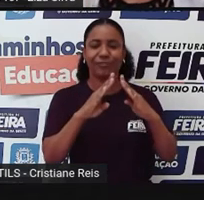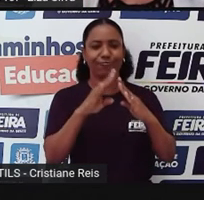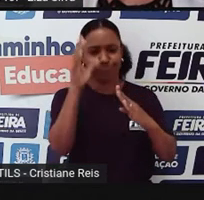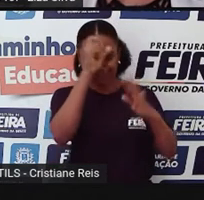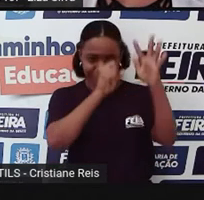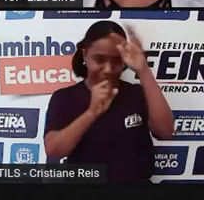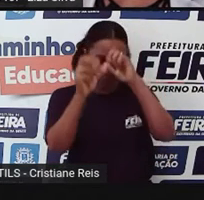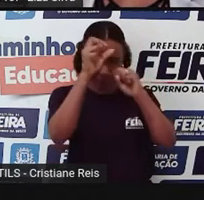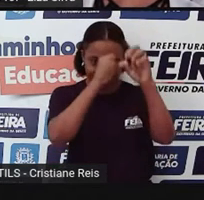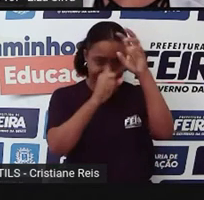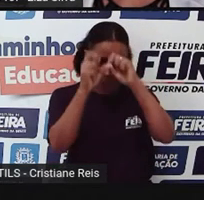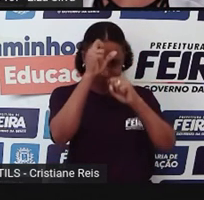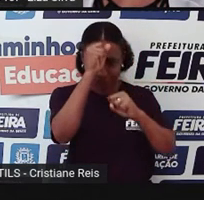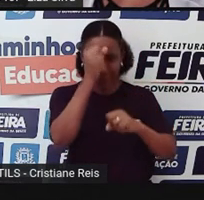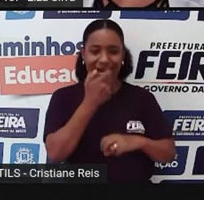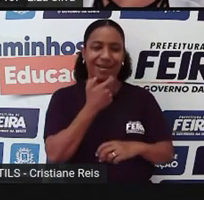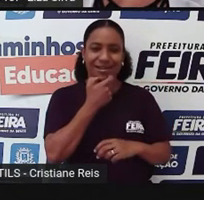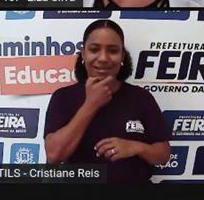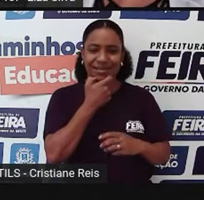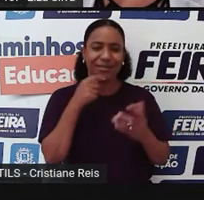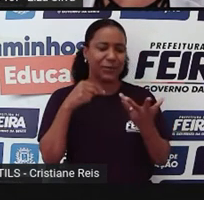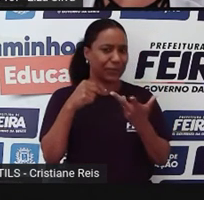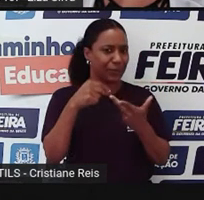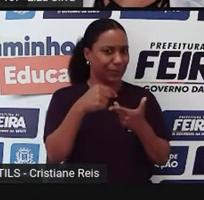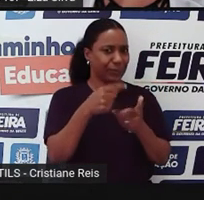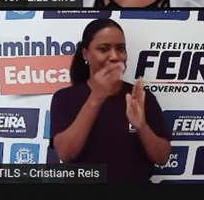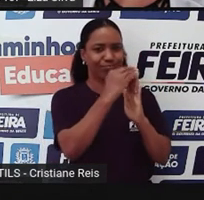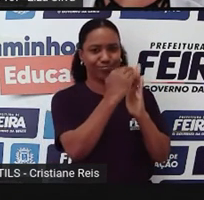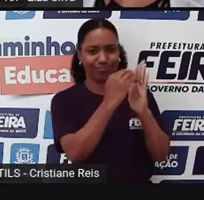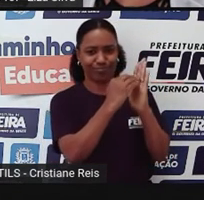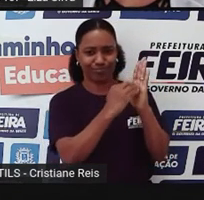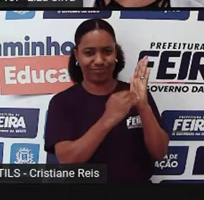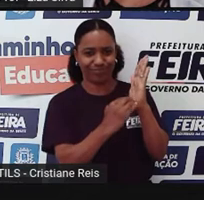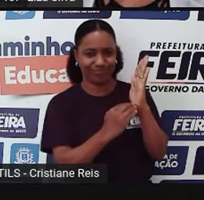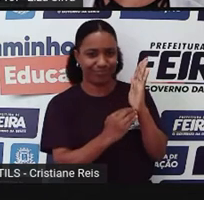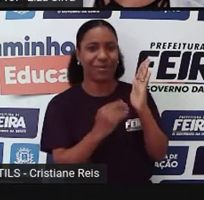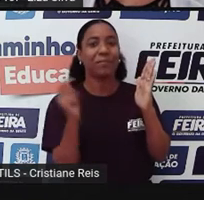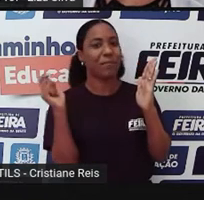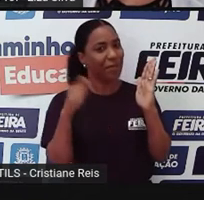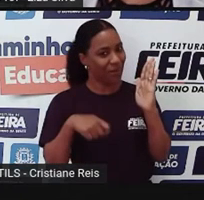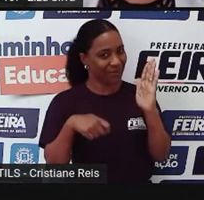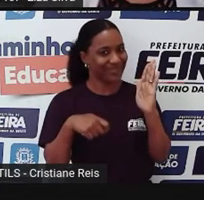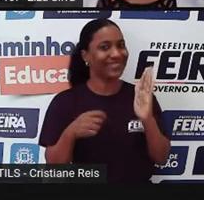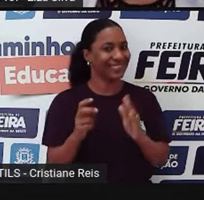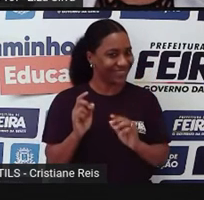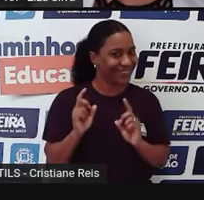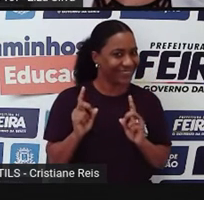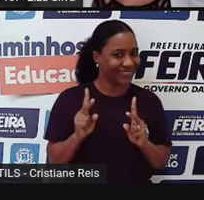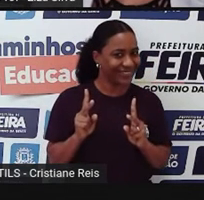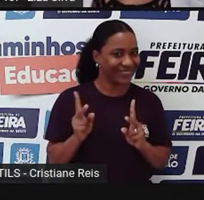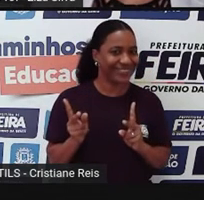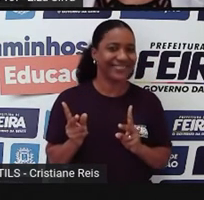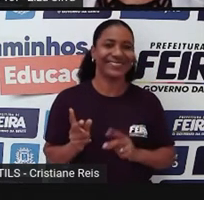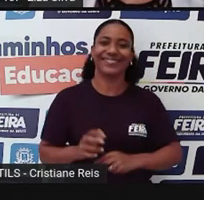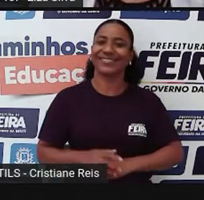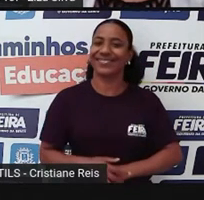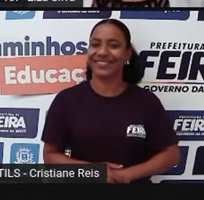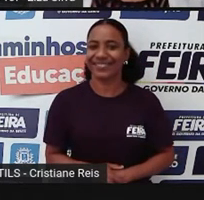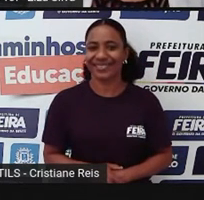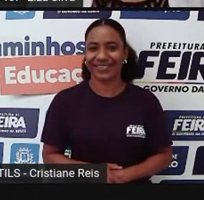e escreva em seu caderno o ok leves que eu